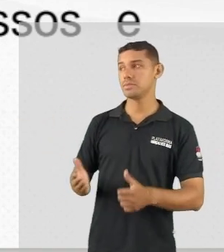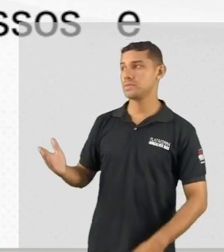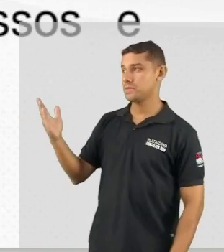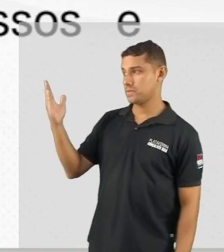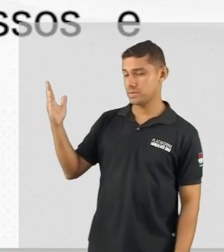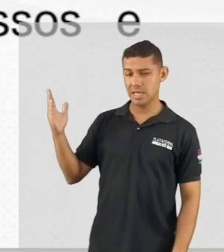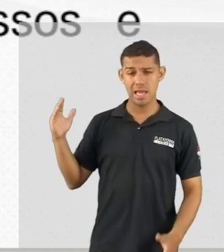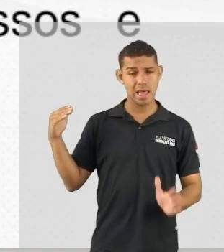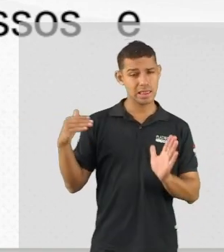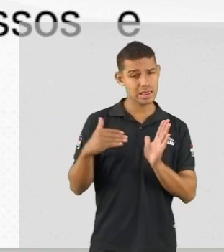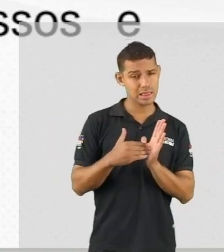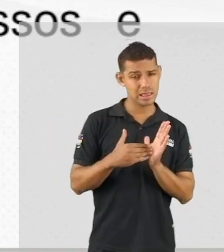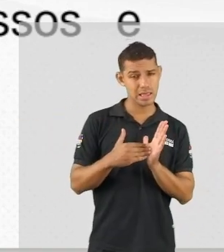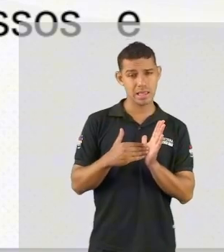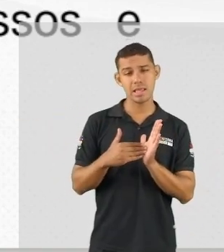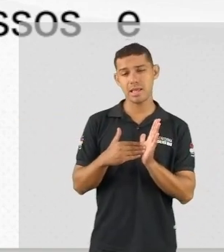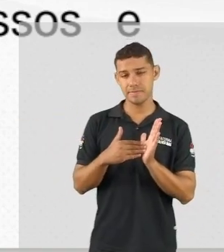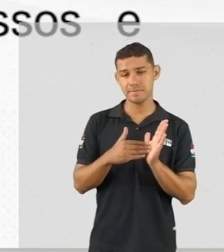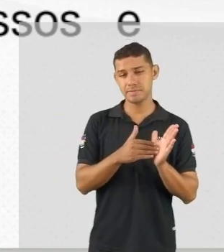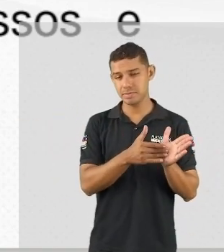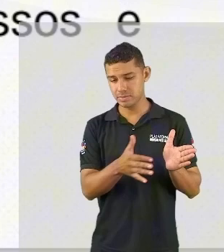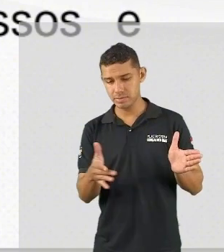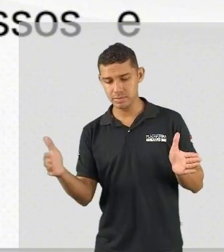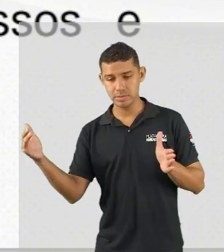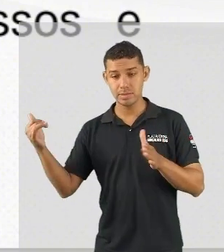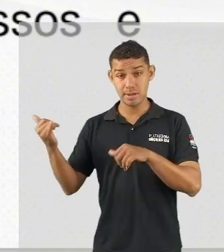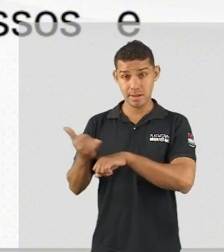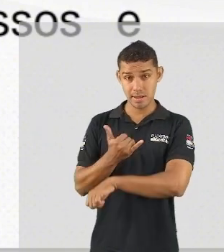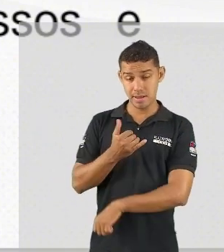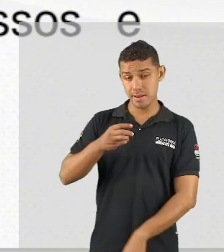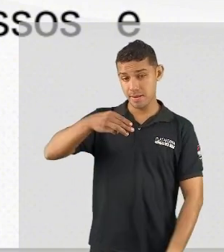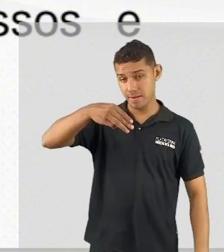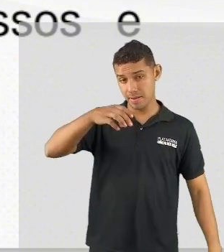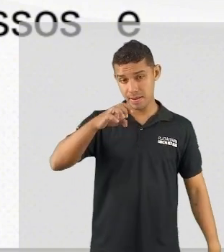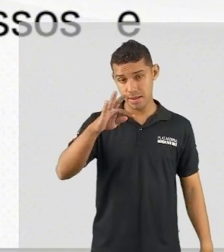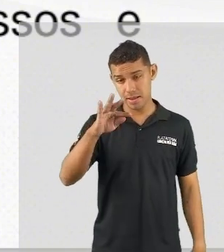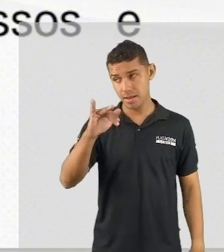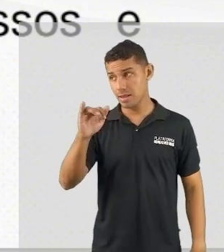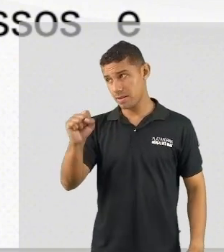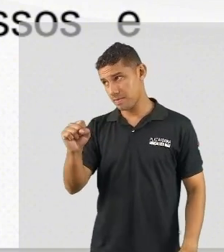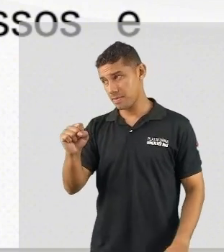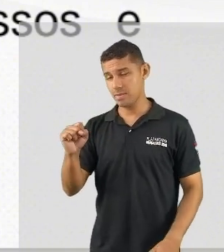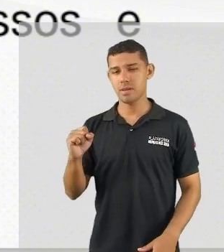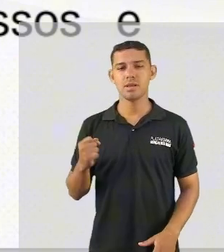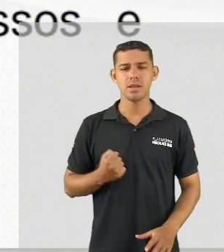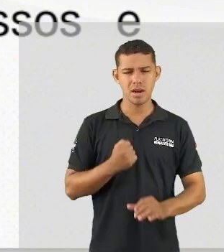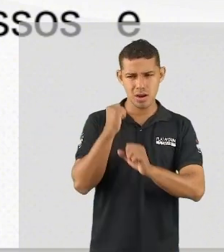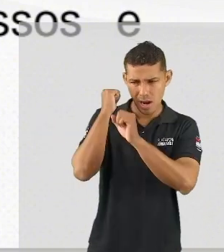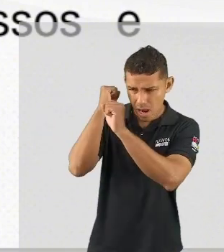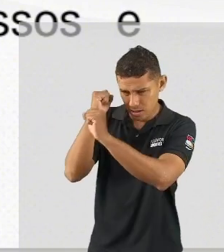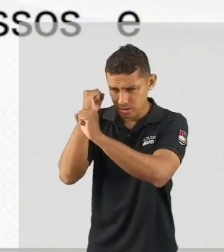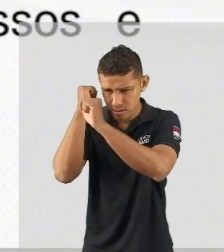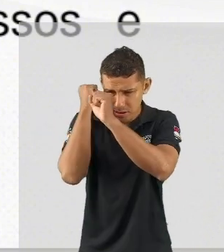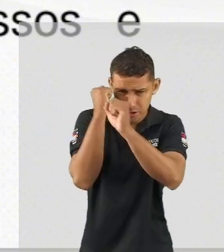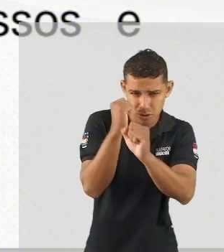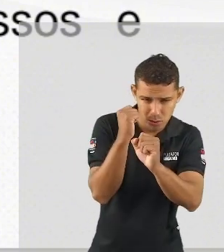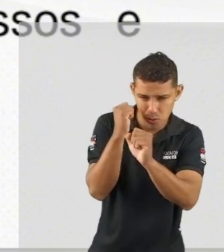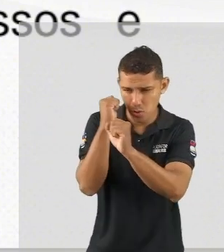até a idade aqui dos metais. Então, no Paleolítico, eram caçadores, coletores, eram